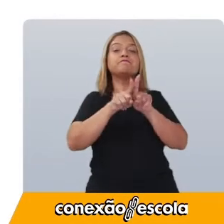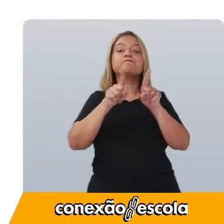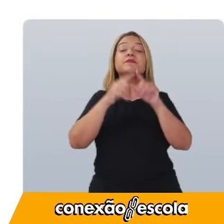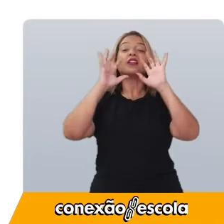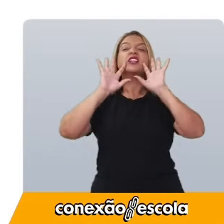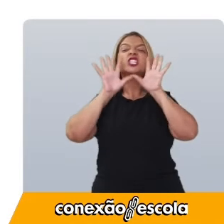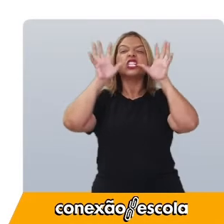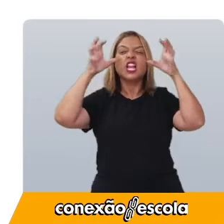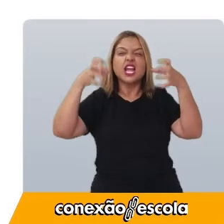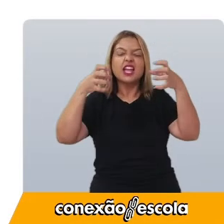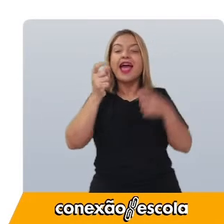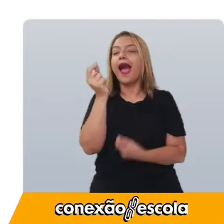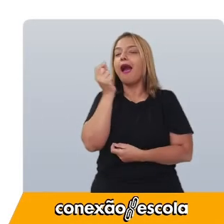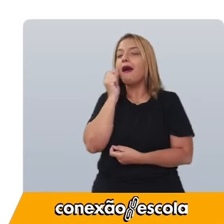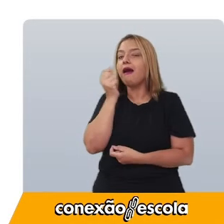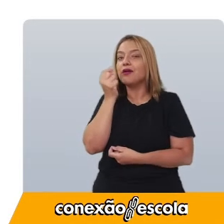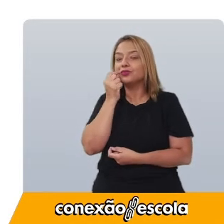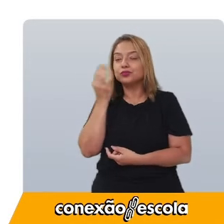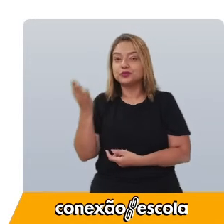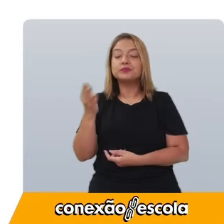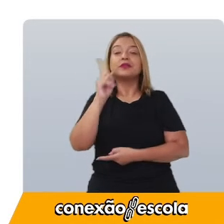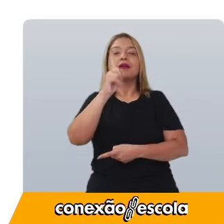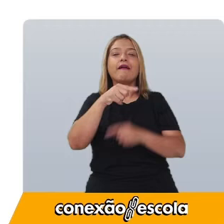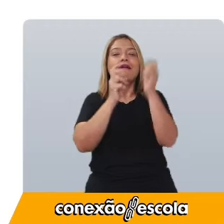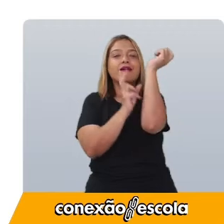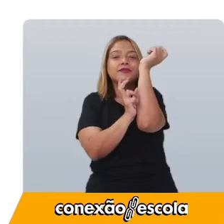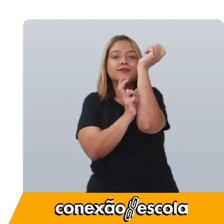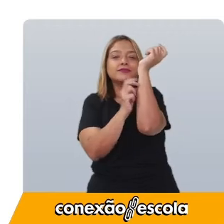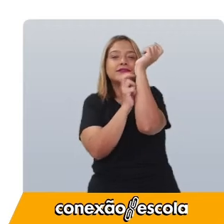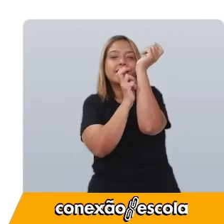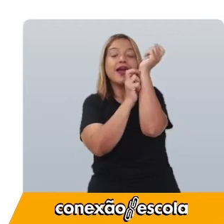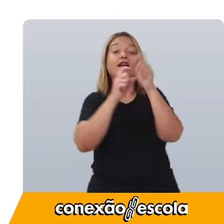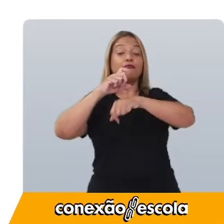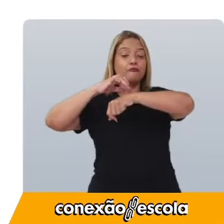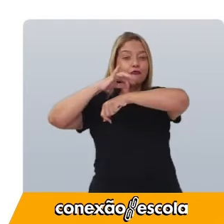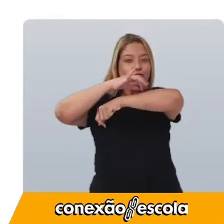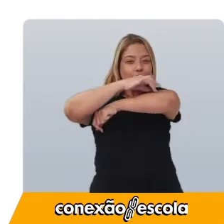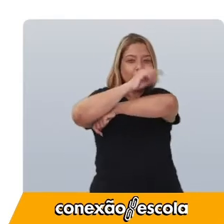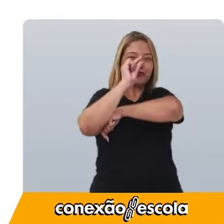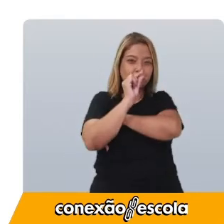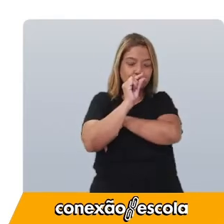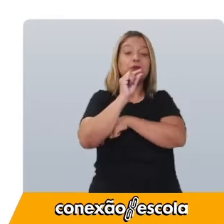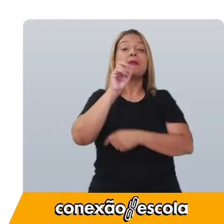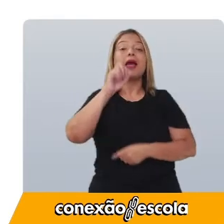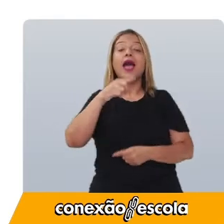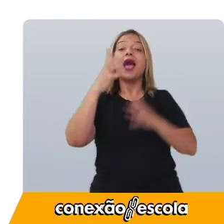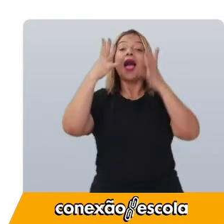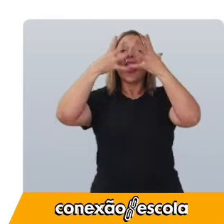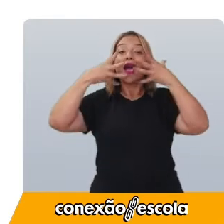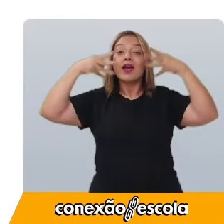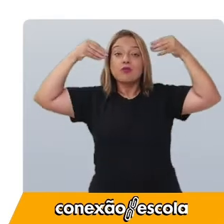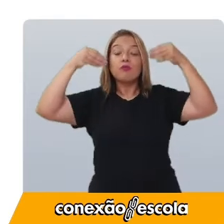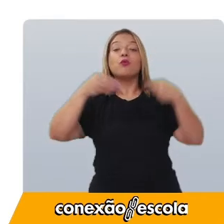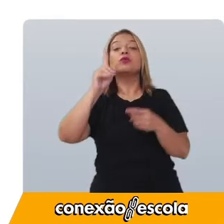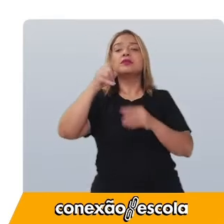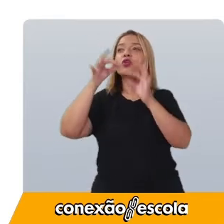o ratinho, a cigarra e a formiga, a raposa e as